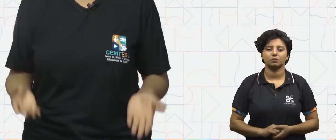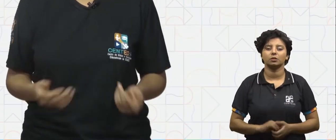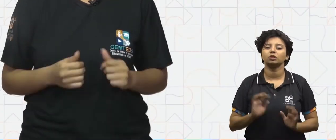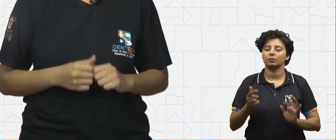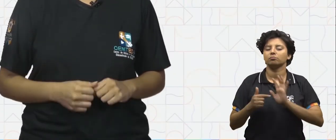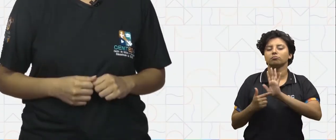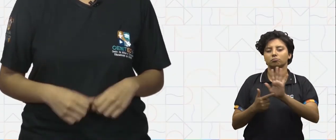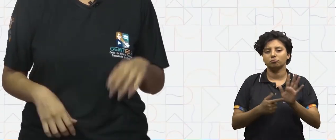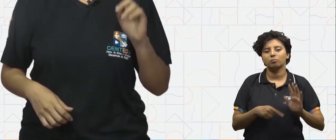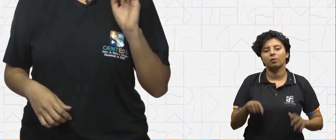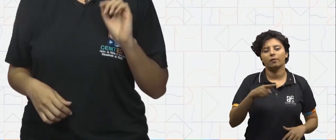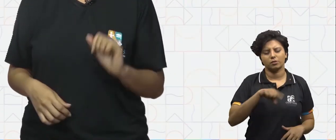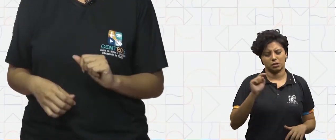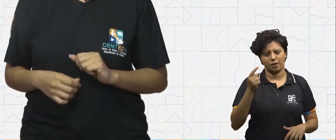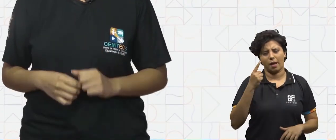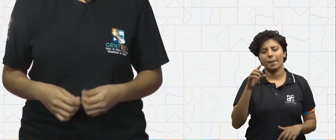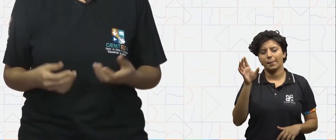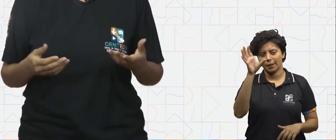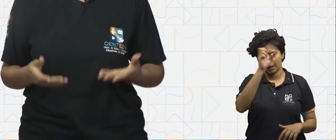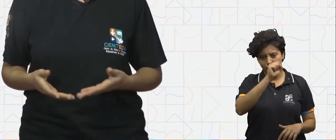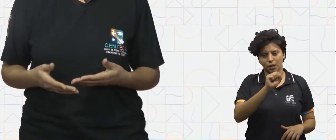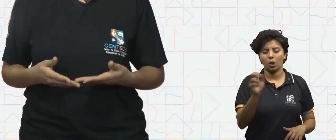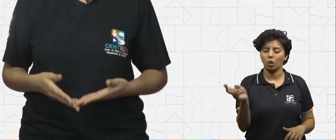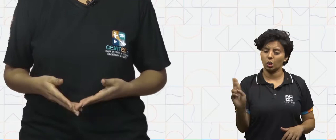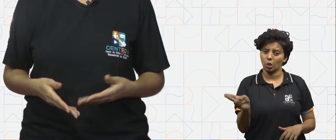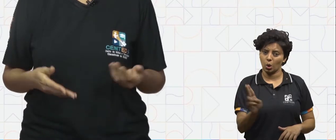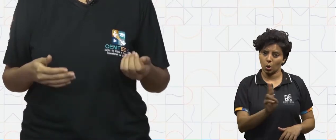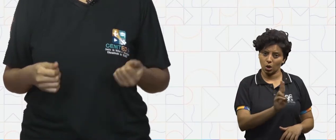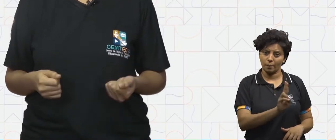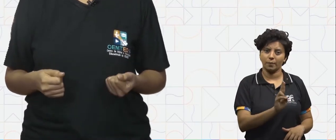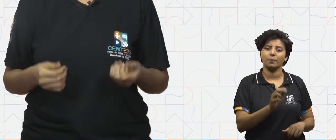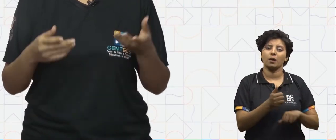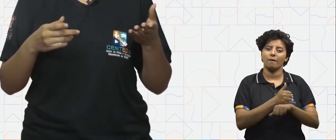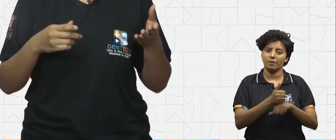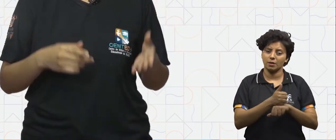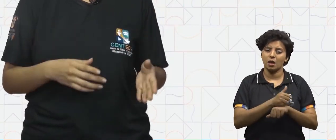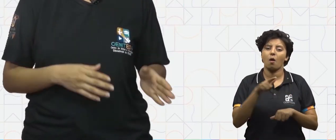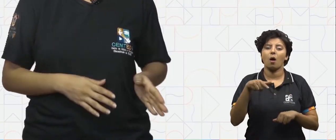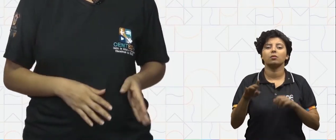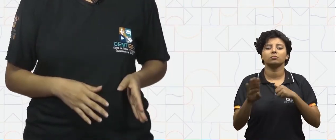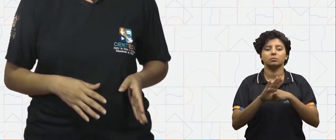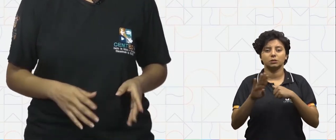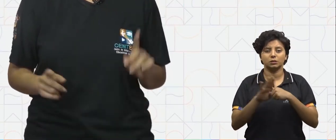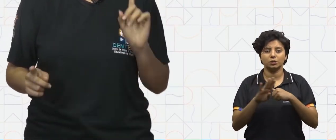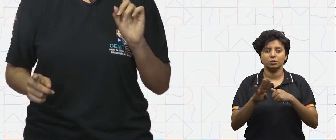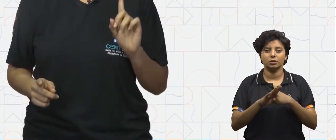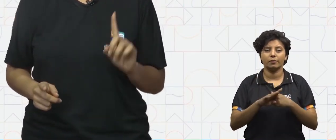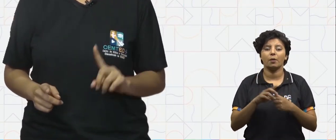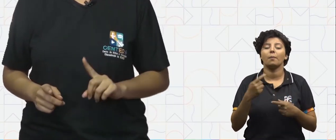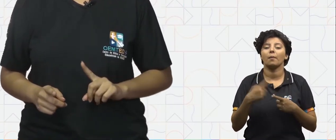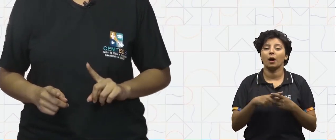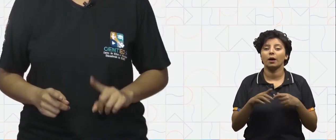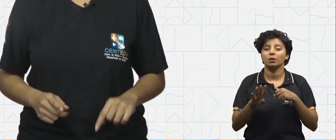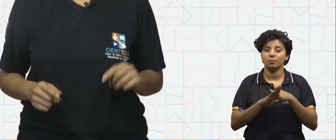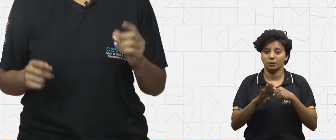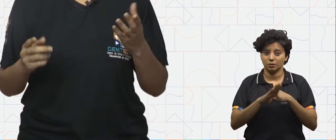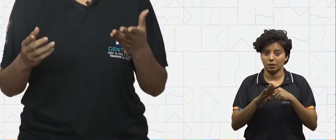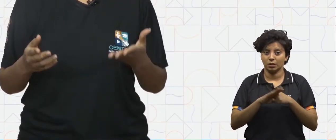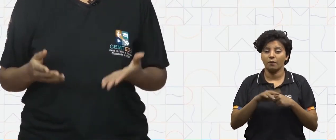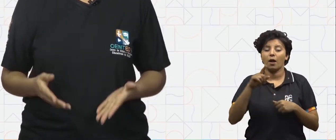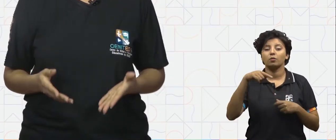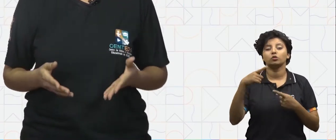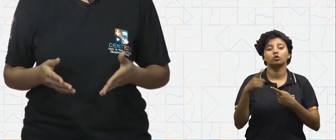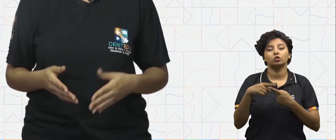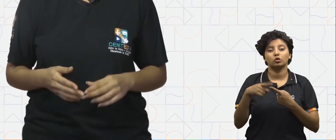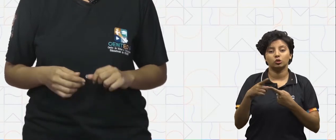Funções apresentadas. Você aprendeu que os nomes dados às profissões são substantivos, pois substantivo é